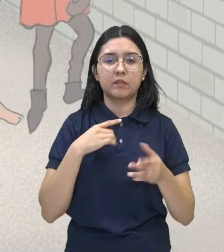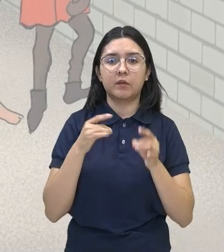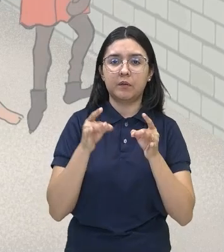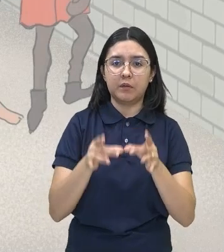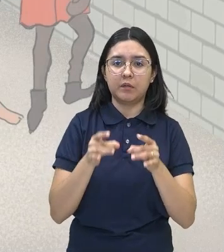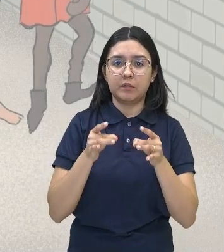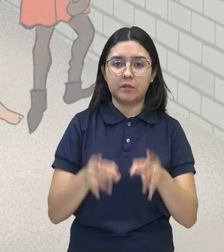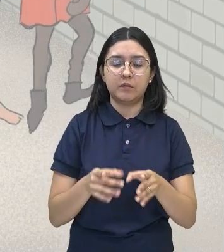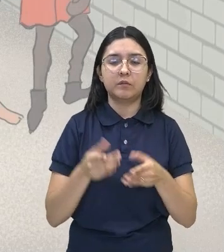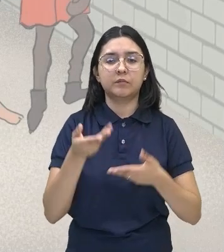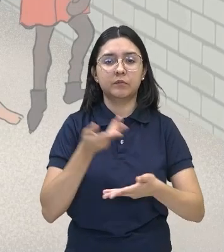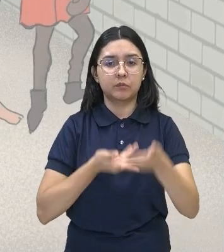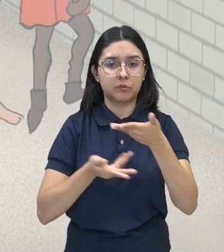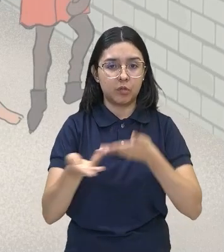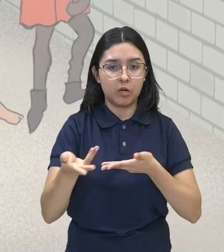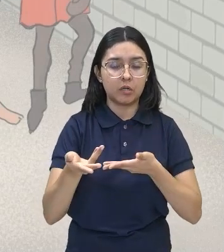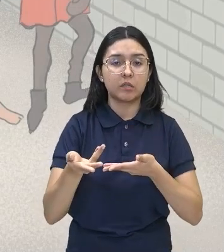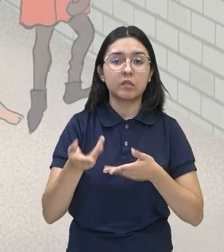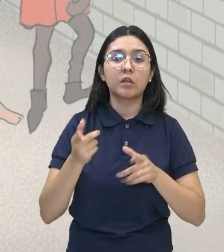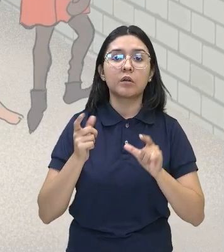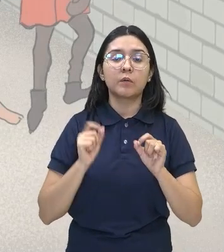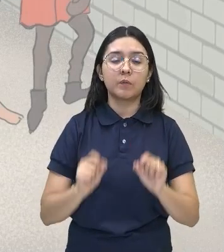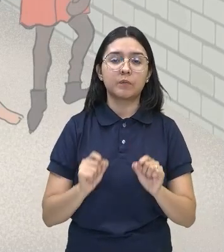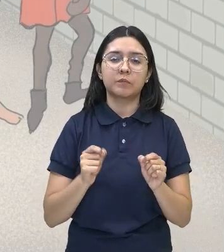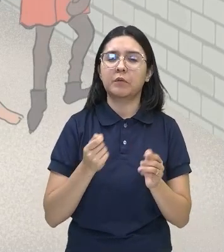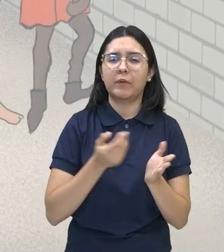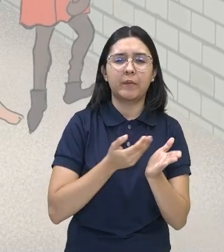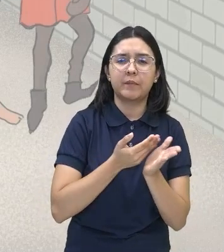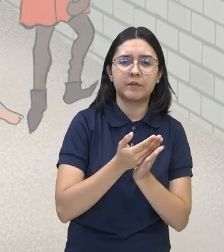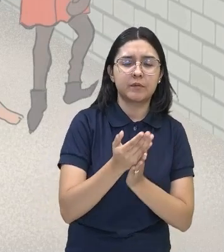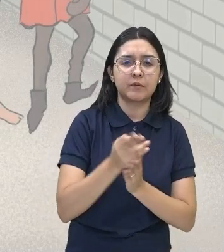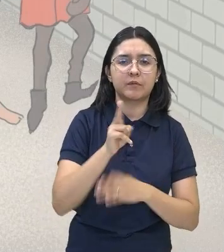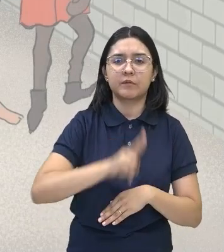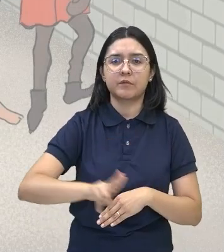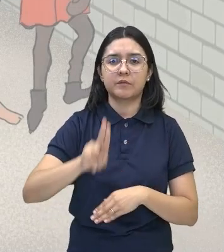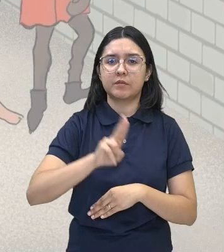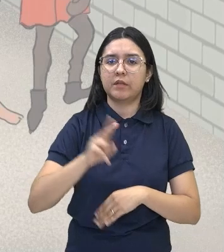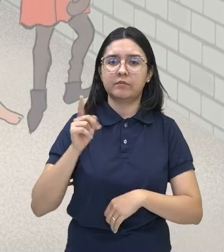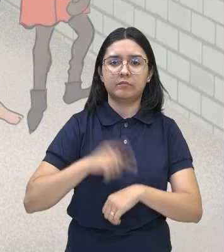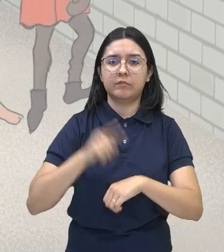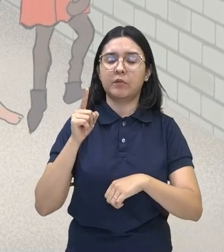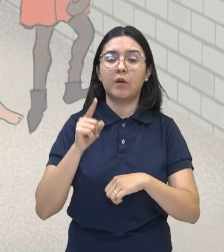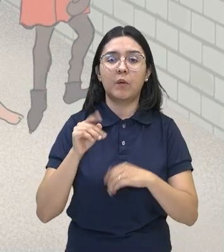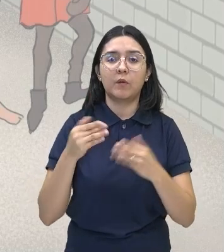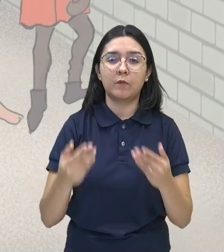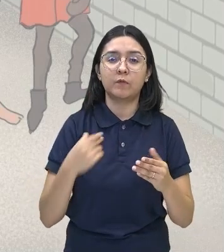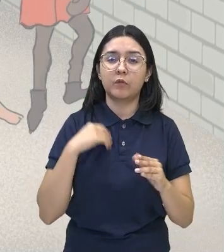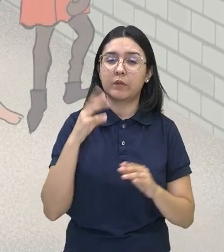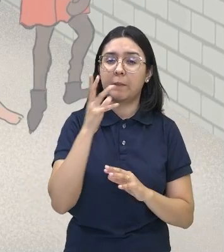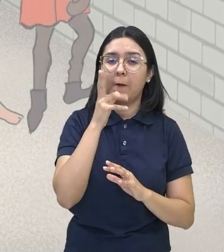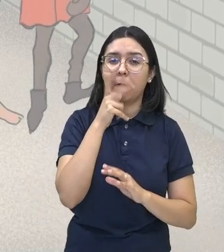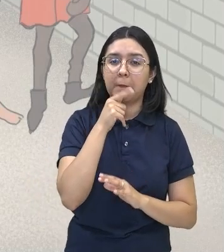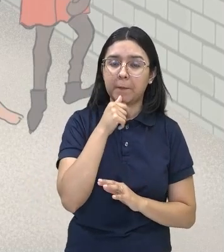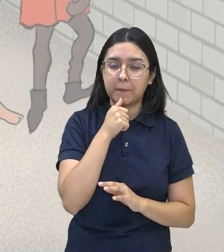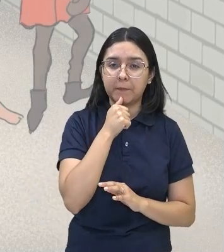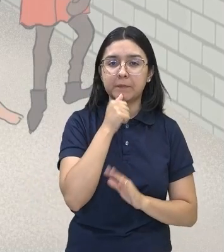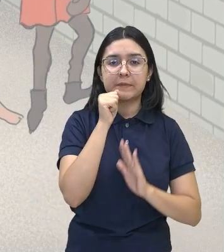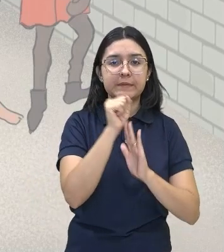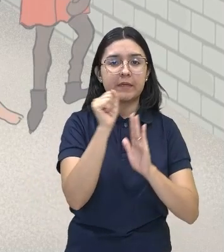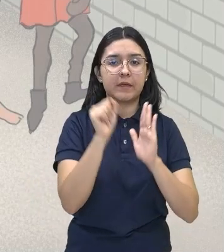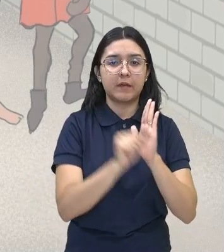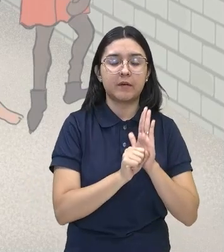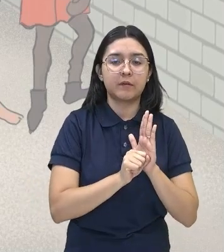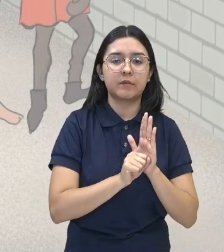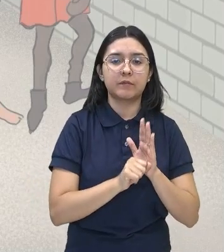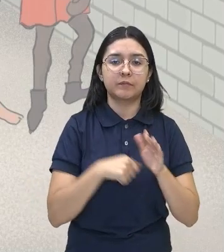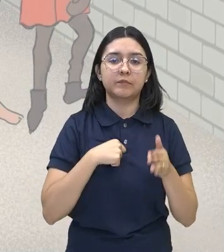trocas monetárias, como a gente conhece hoje, ela não começou a ser utilizada de uma hora para outra. Foram séculos e séculos de transição do